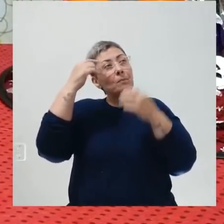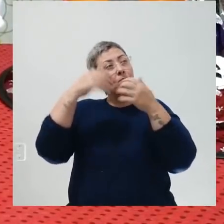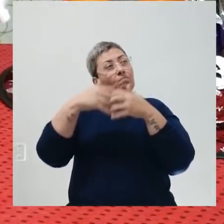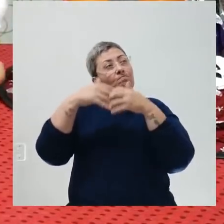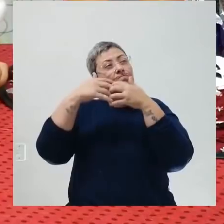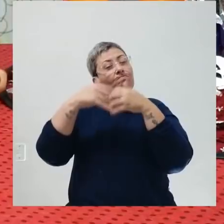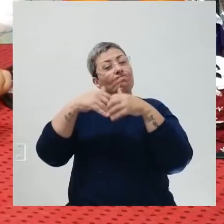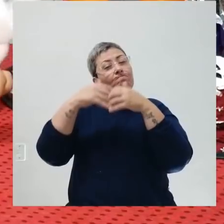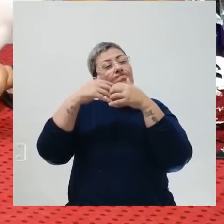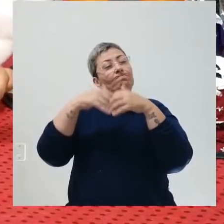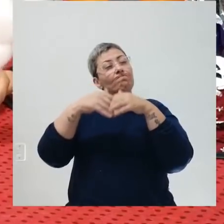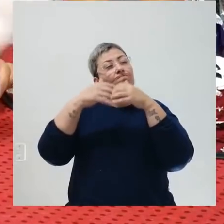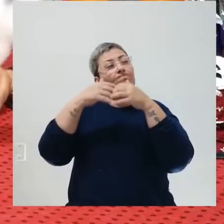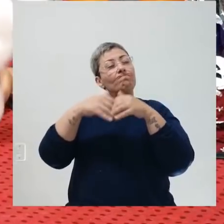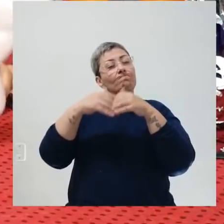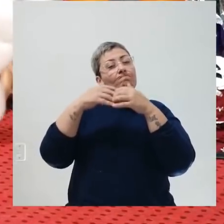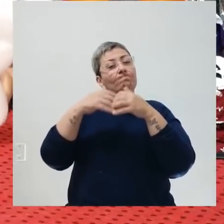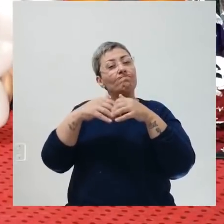pensativo.